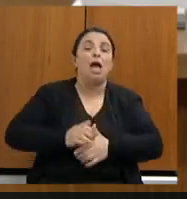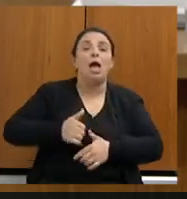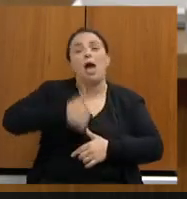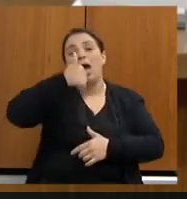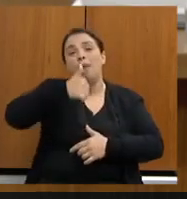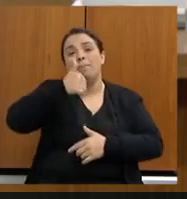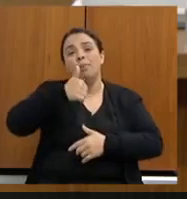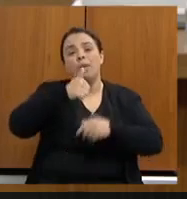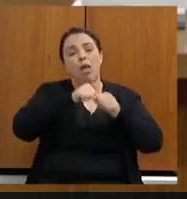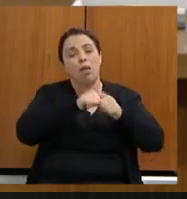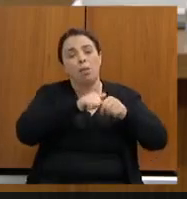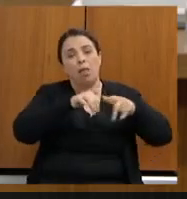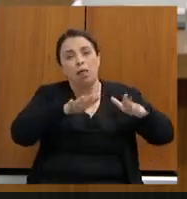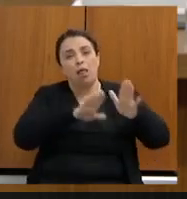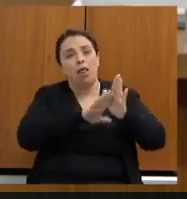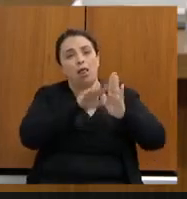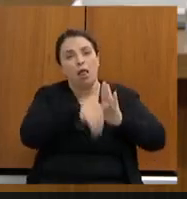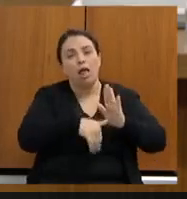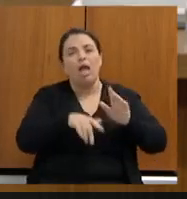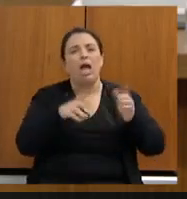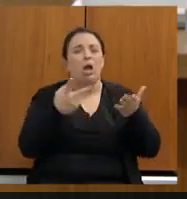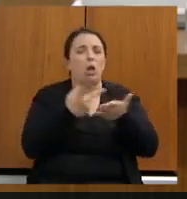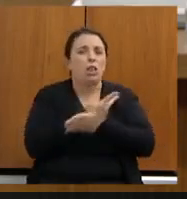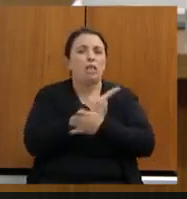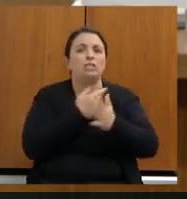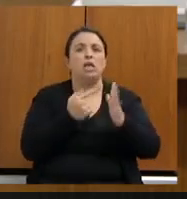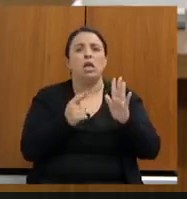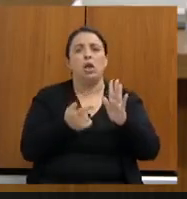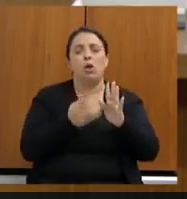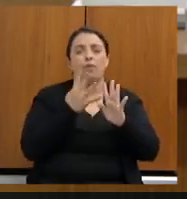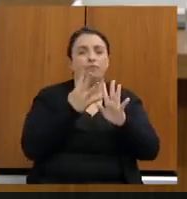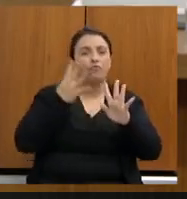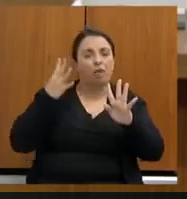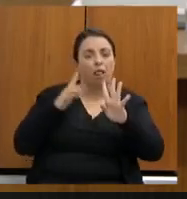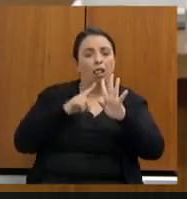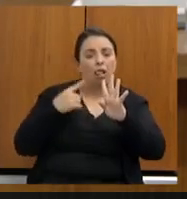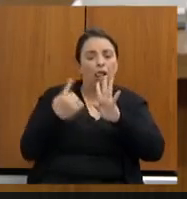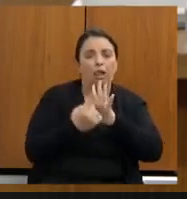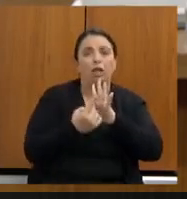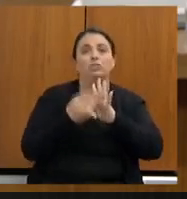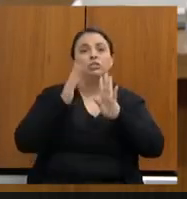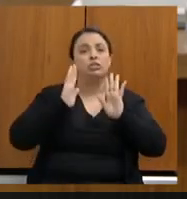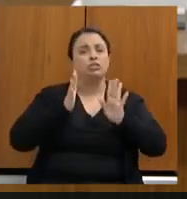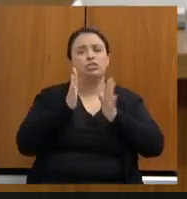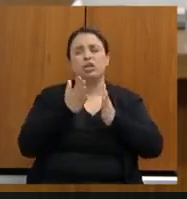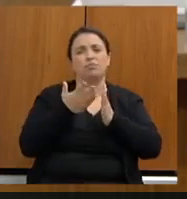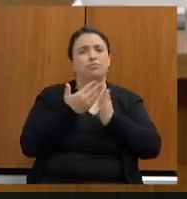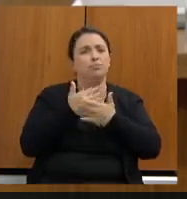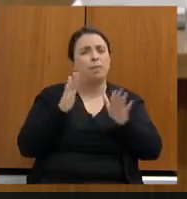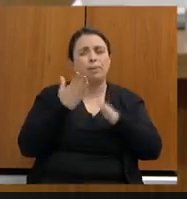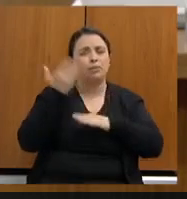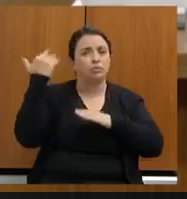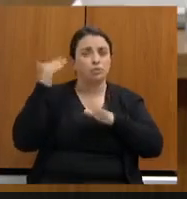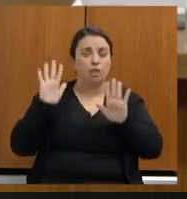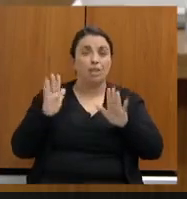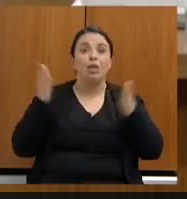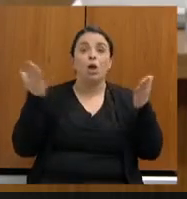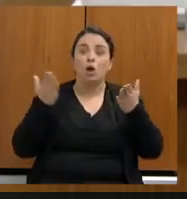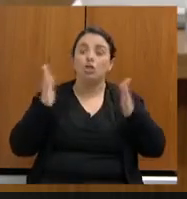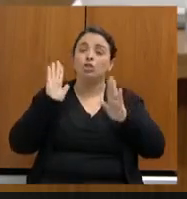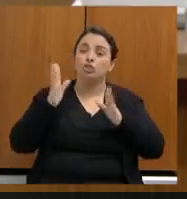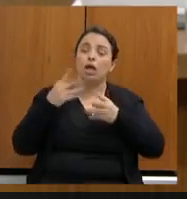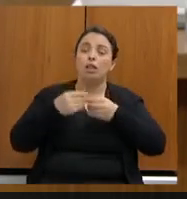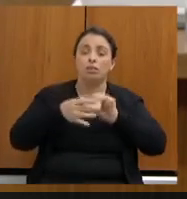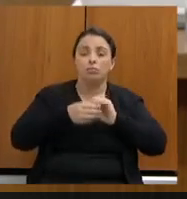aquela aquela discussão de fura-fila disse que isso já foi né então todos relacionados é um momento a começam a disponibilizar uma